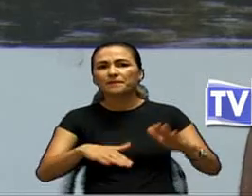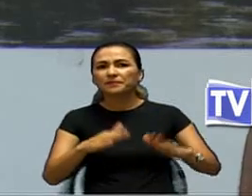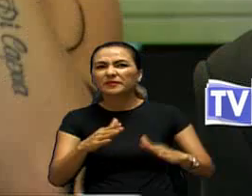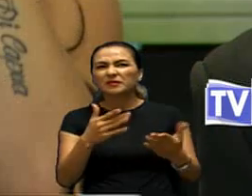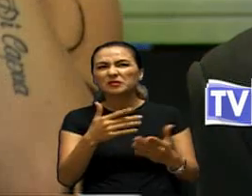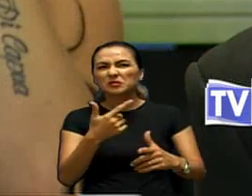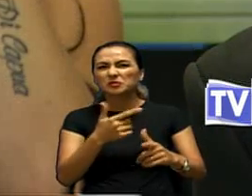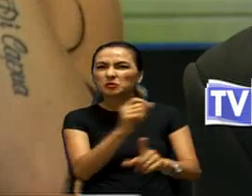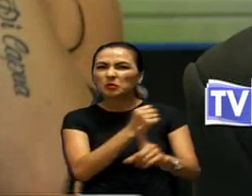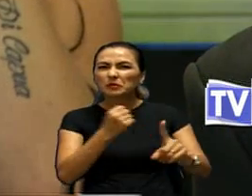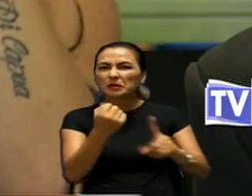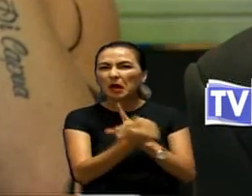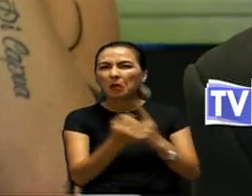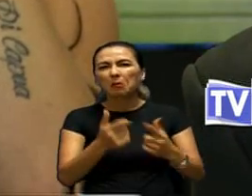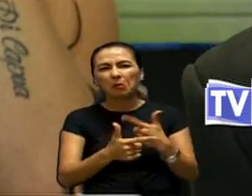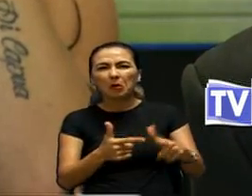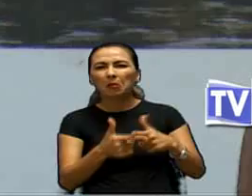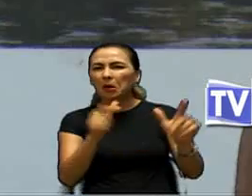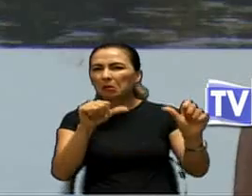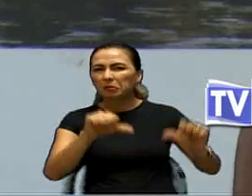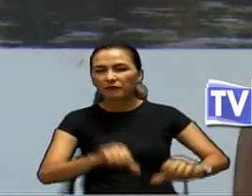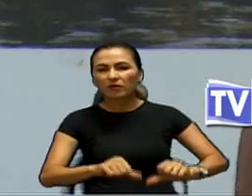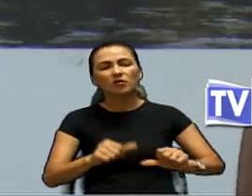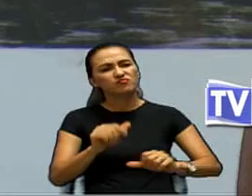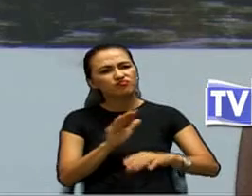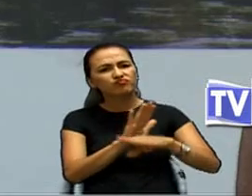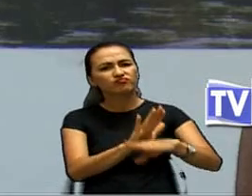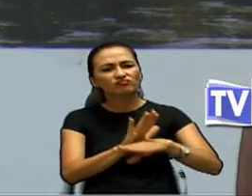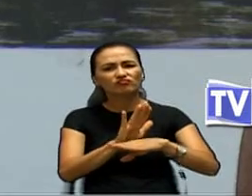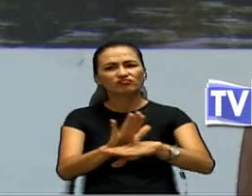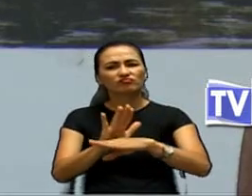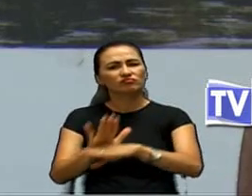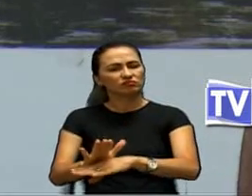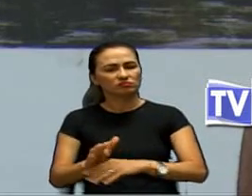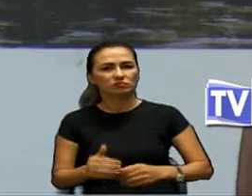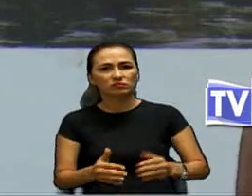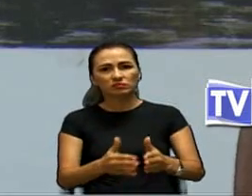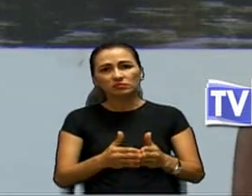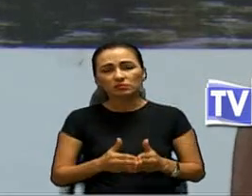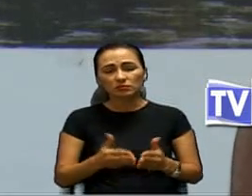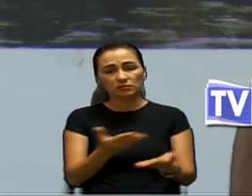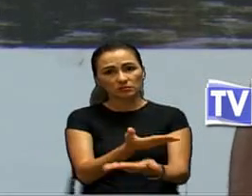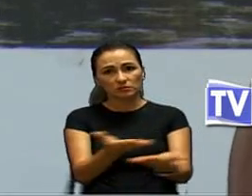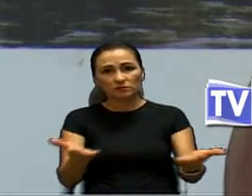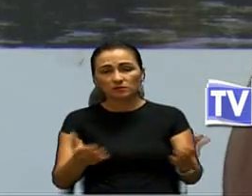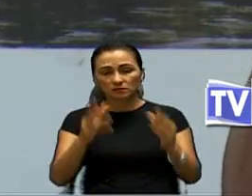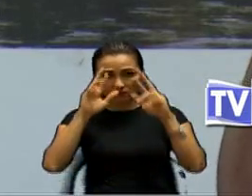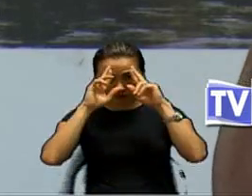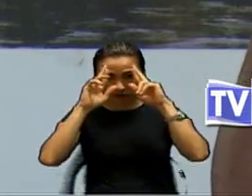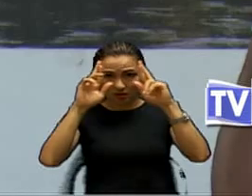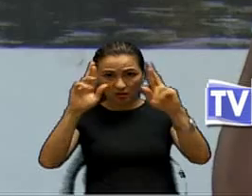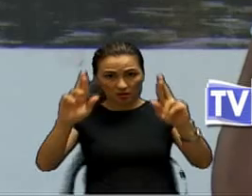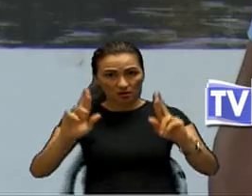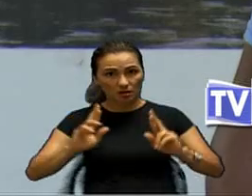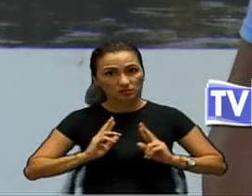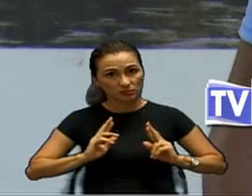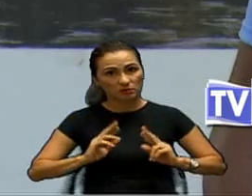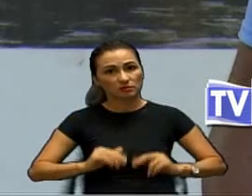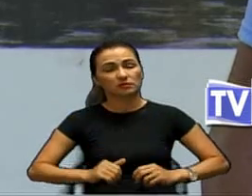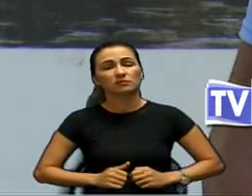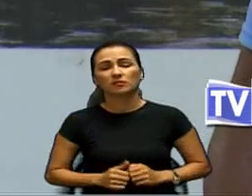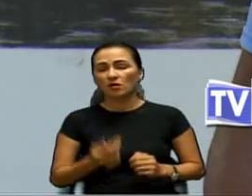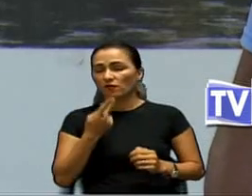escolas de samba. Então, é o mínimo que a gente exige, é o respeito dos senhores. Eu acho que eu não tenho mais nada a